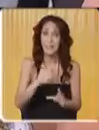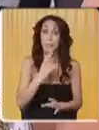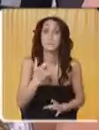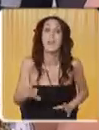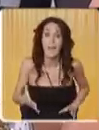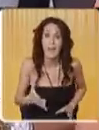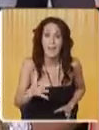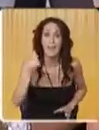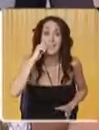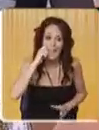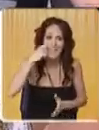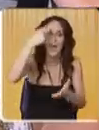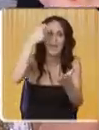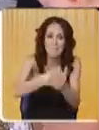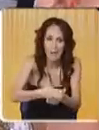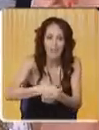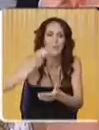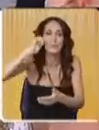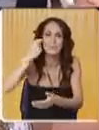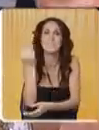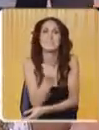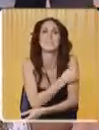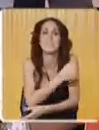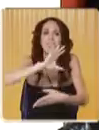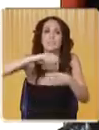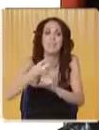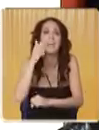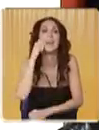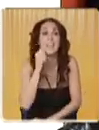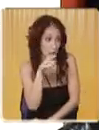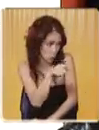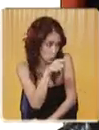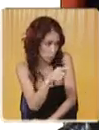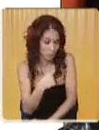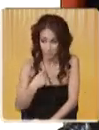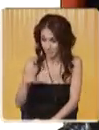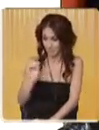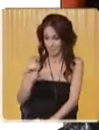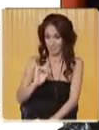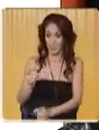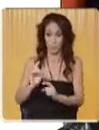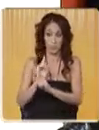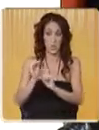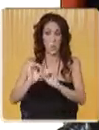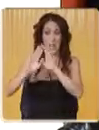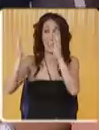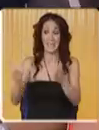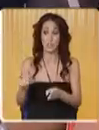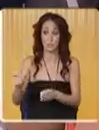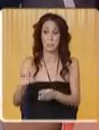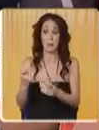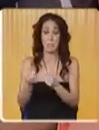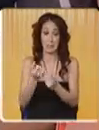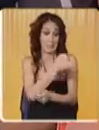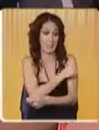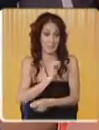pergunta é esta. Quem é que paga depois? É a Cristina. Ah, eu espero que não, até porque não tenho nenhuma caixa multibanco em meu redor. Os contribuintes,